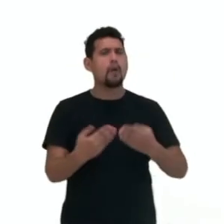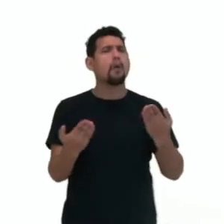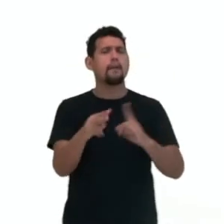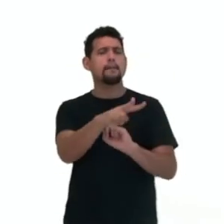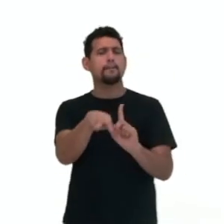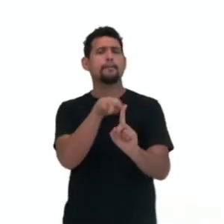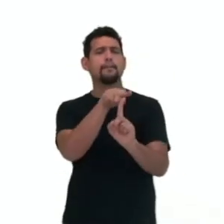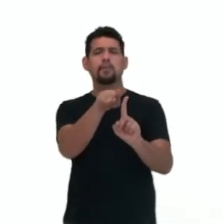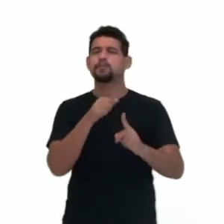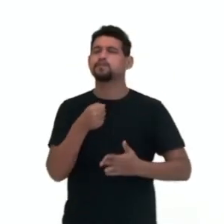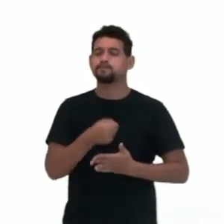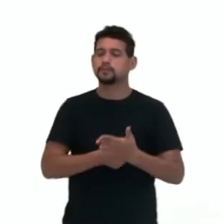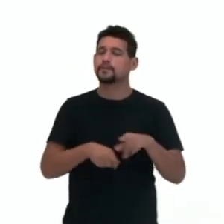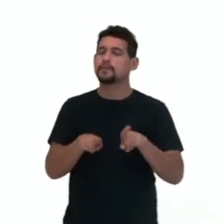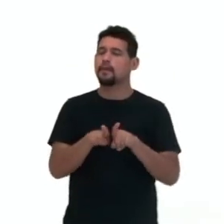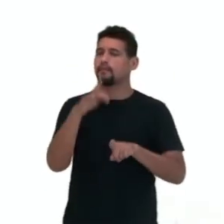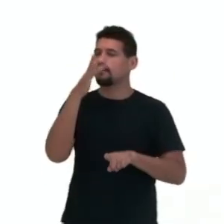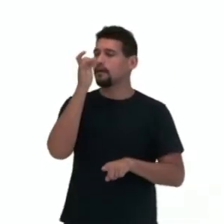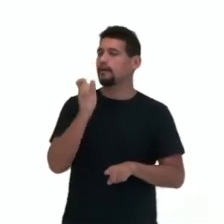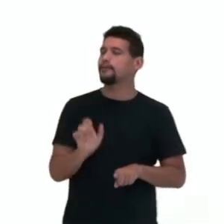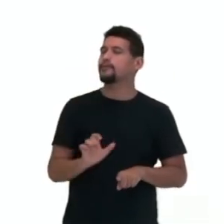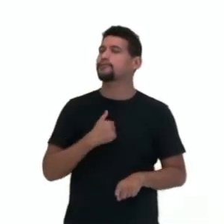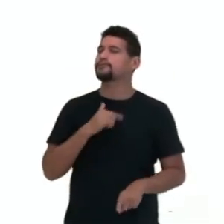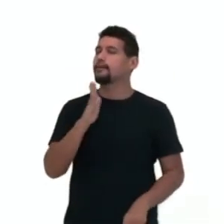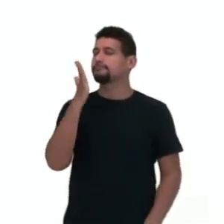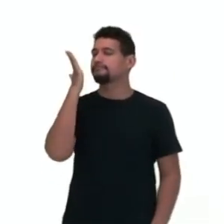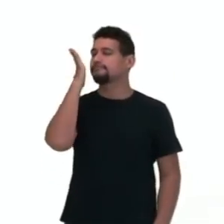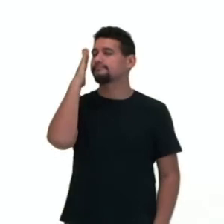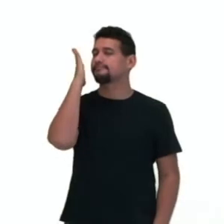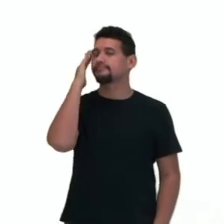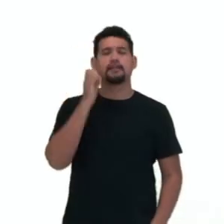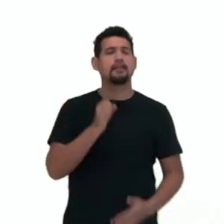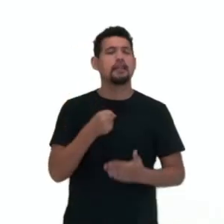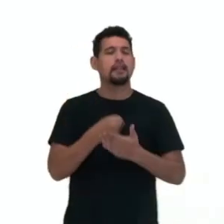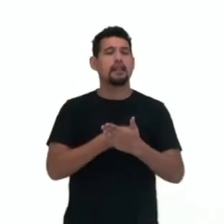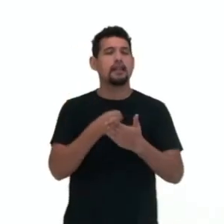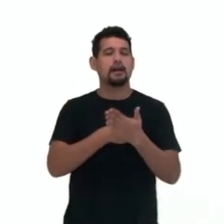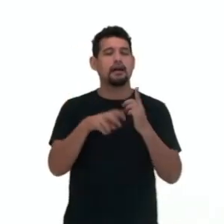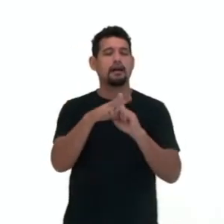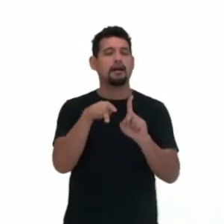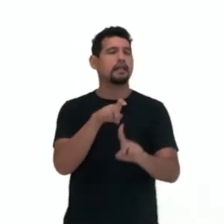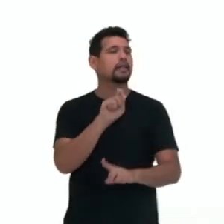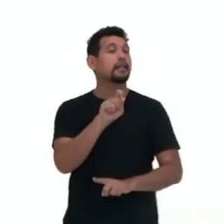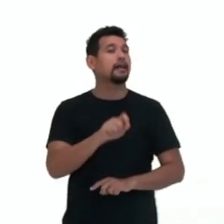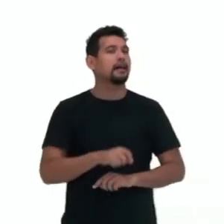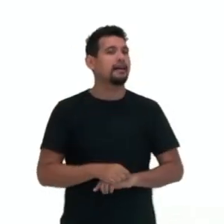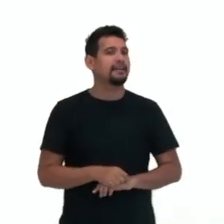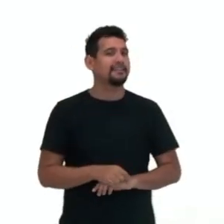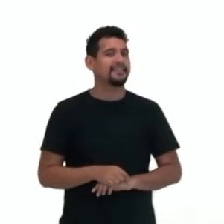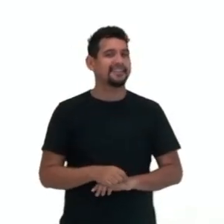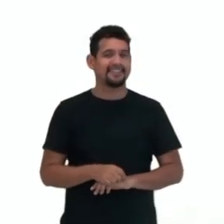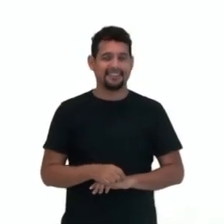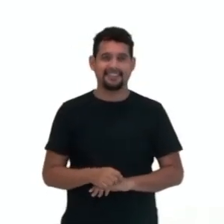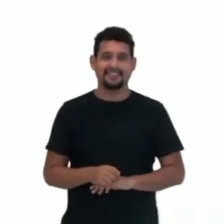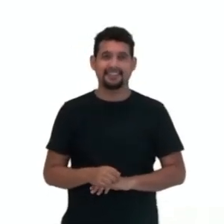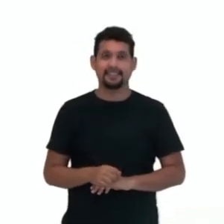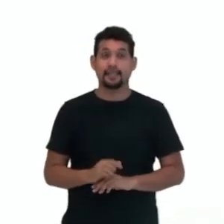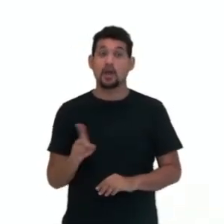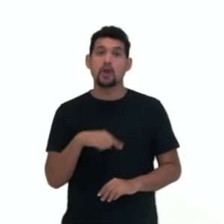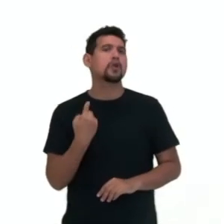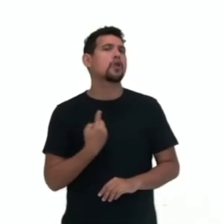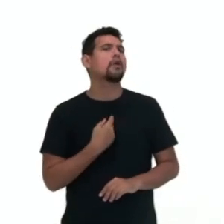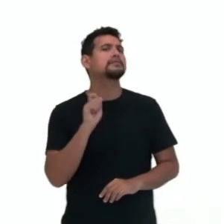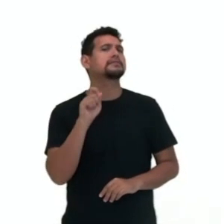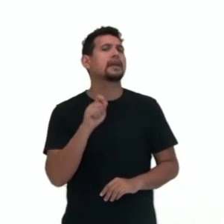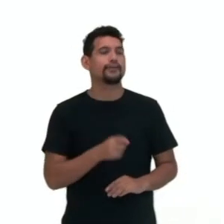vista defendido pelos autores. Eu já sei que quem está defendendo esse ponto de vista, quem é? Olha aqui, ó, nós